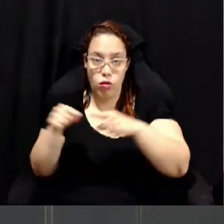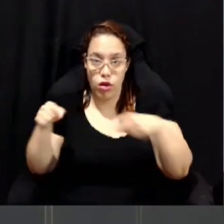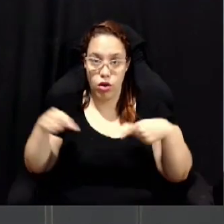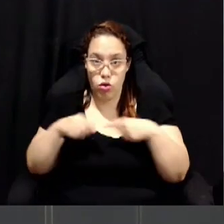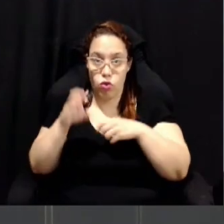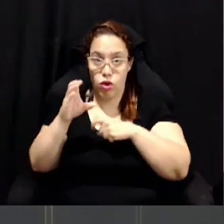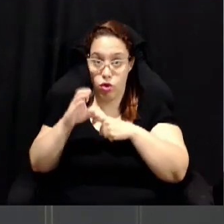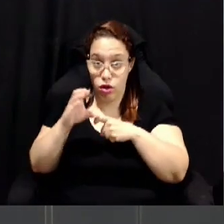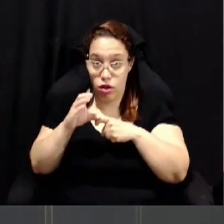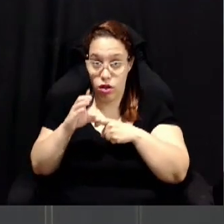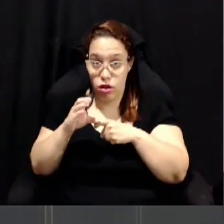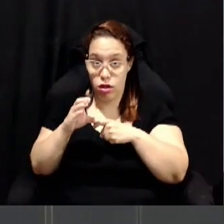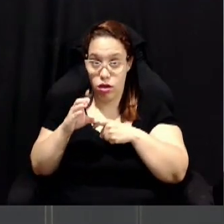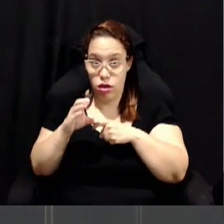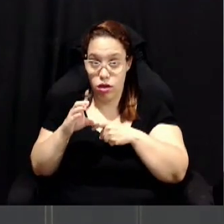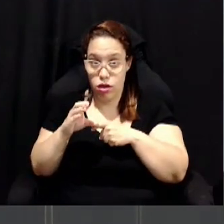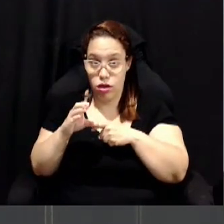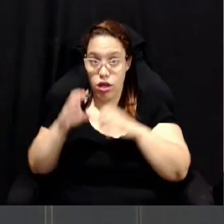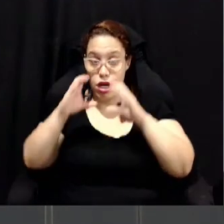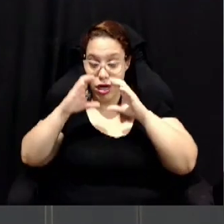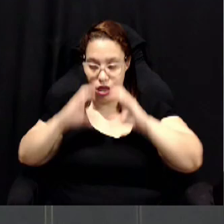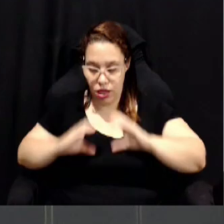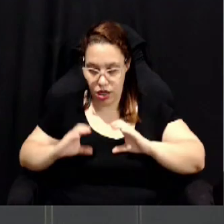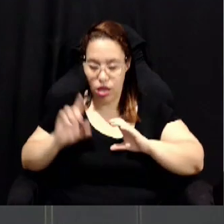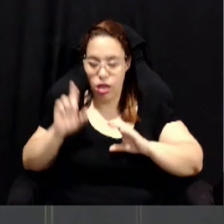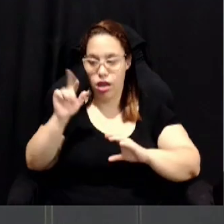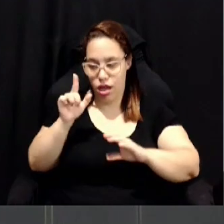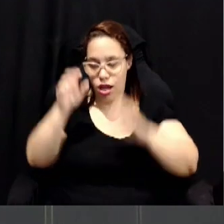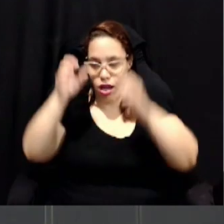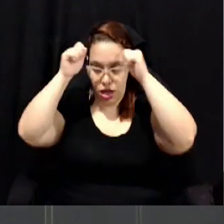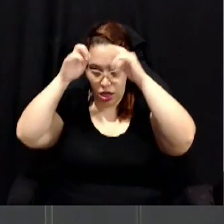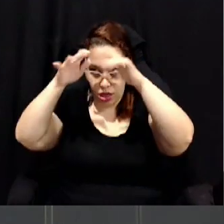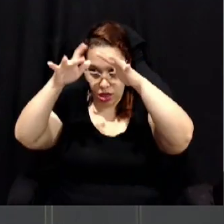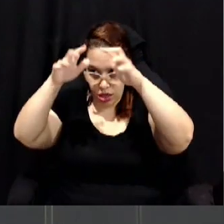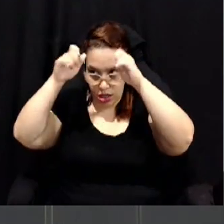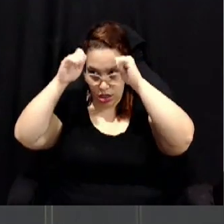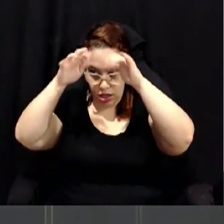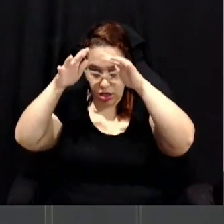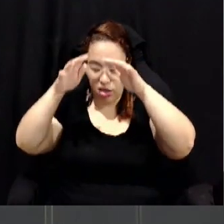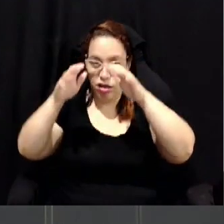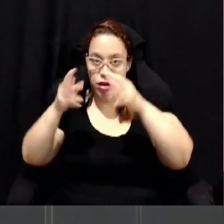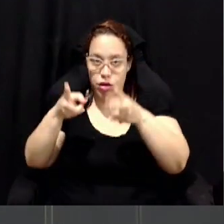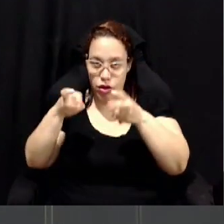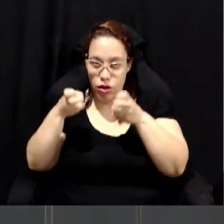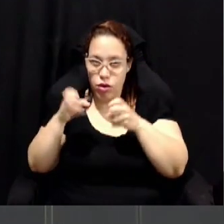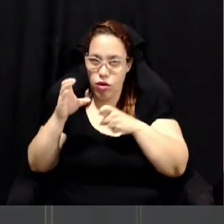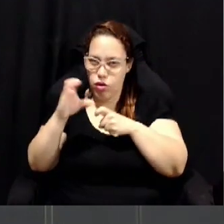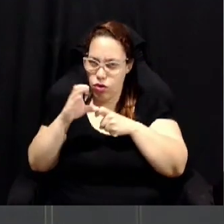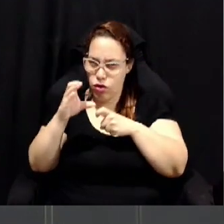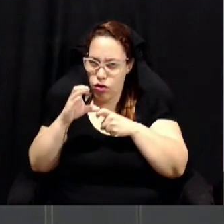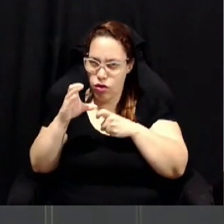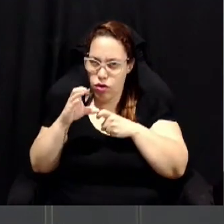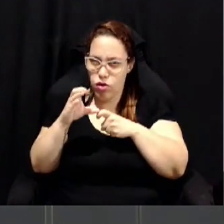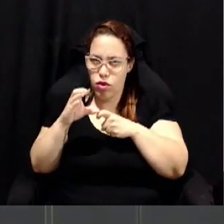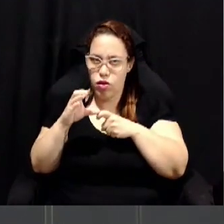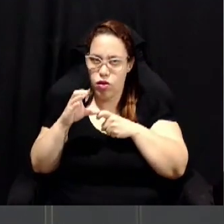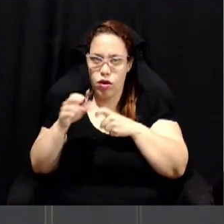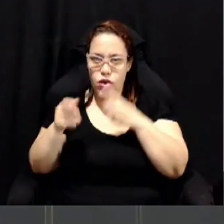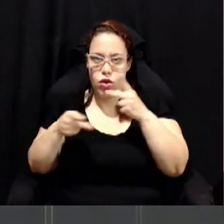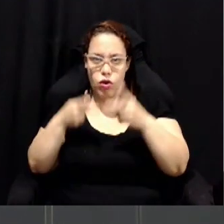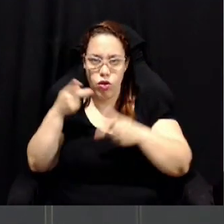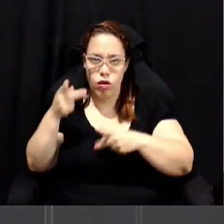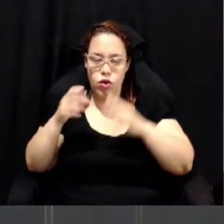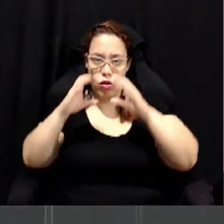Porque ele é comportamental, né? O autismo. Então, é a observação clínica das reações, do